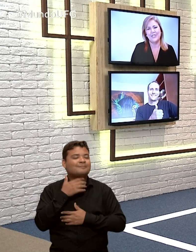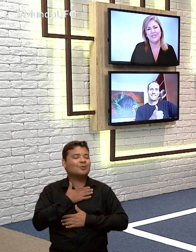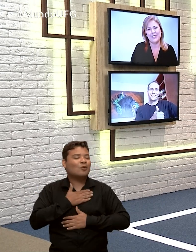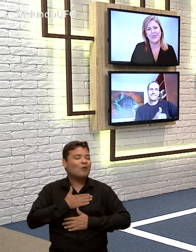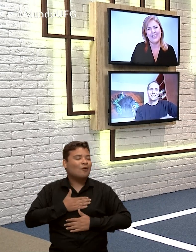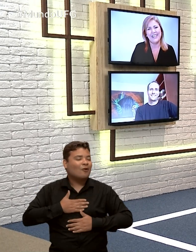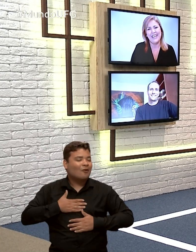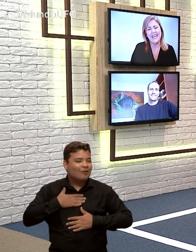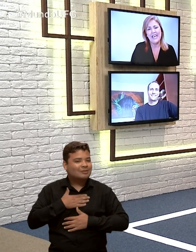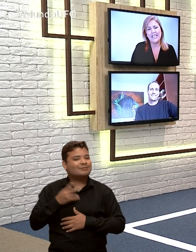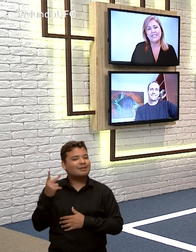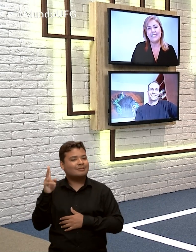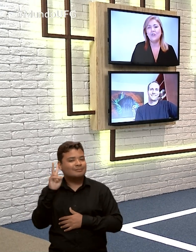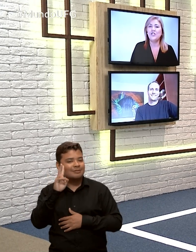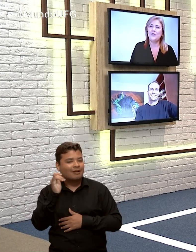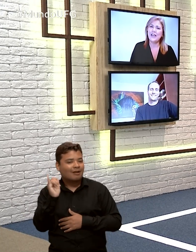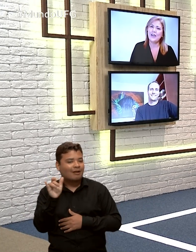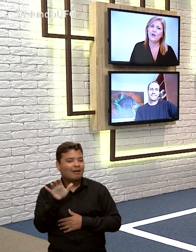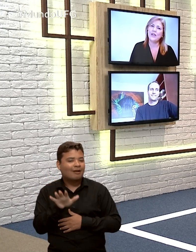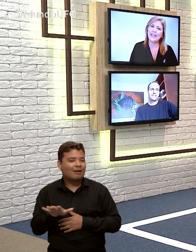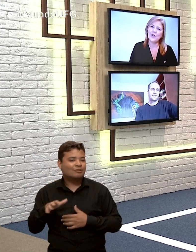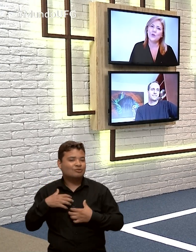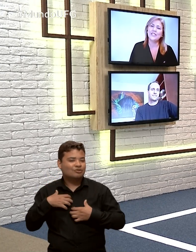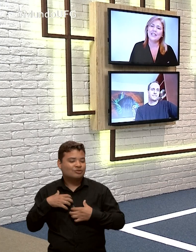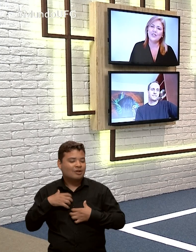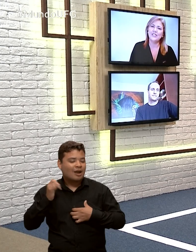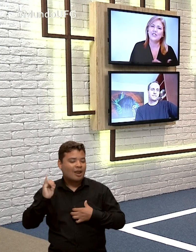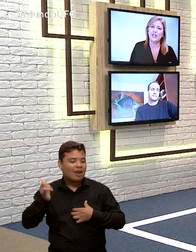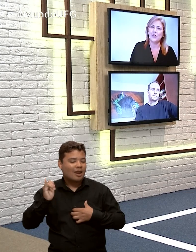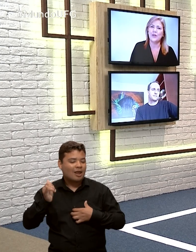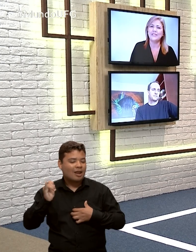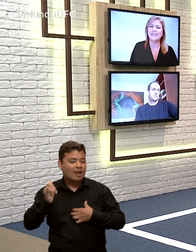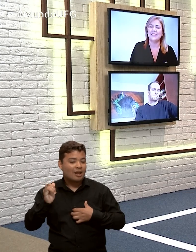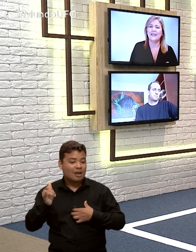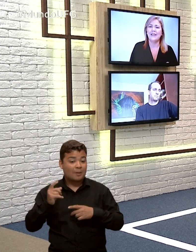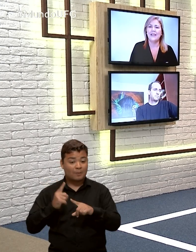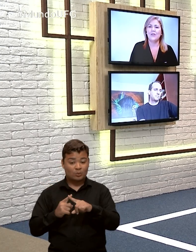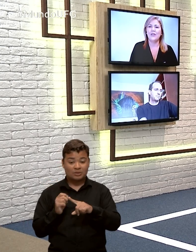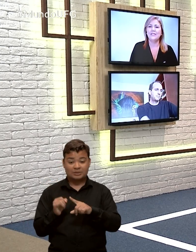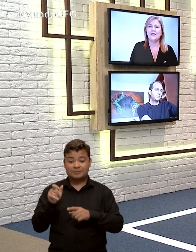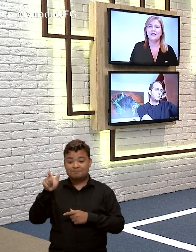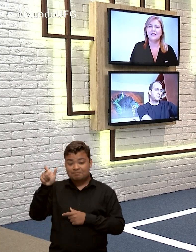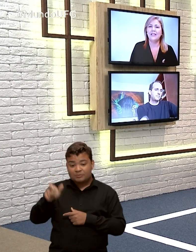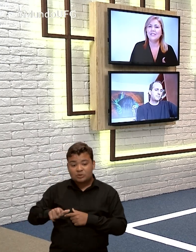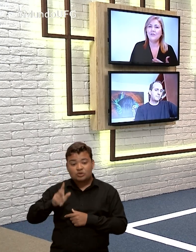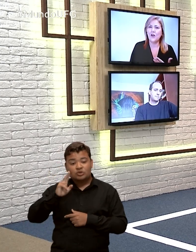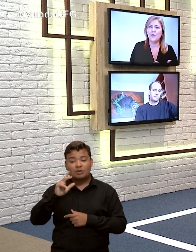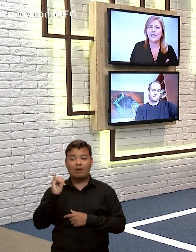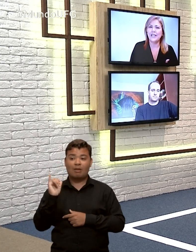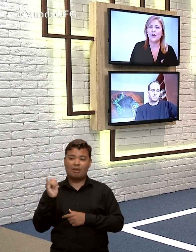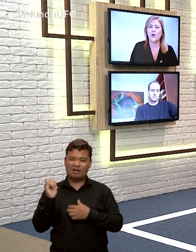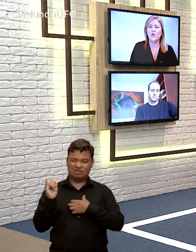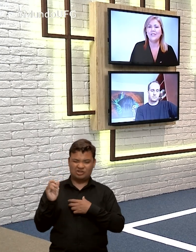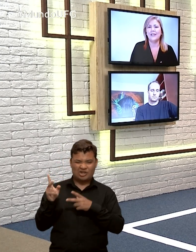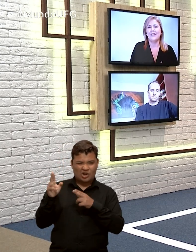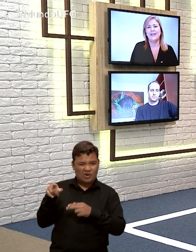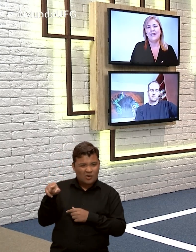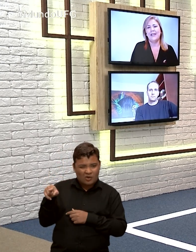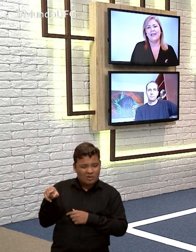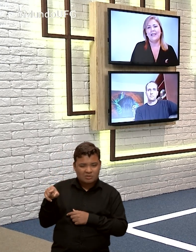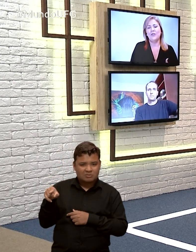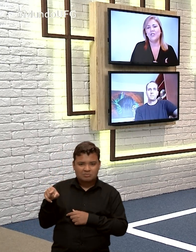contando a história, né? E se não tiver alguém contando a história com essa dessa forma que ela